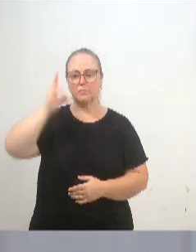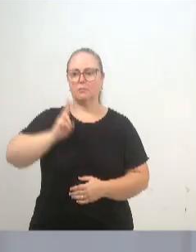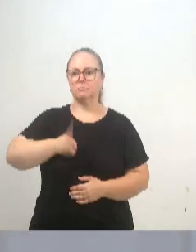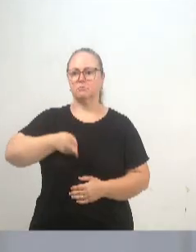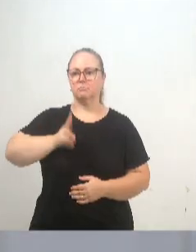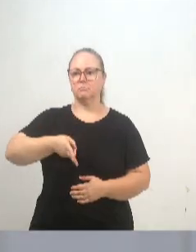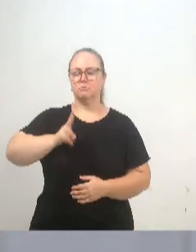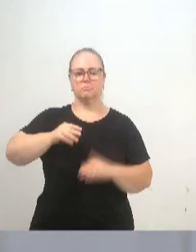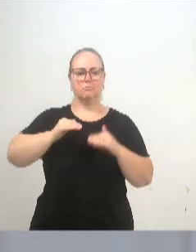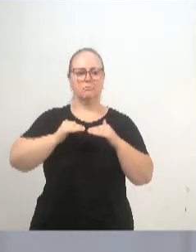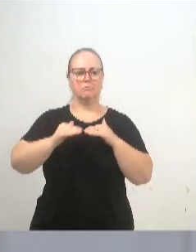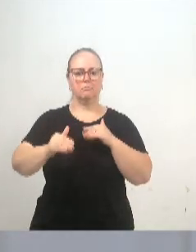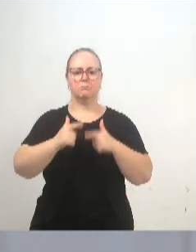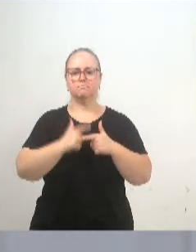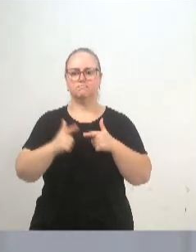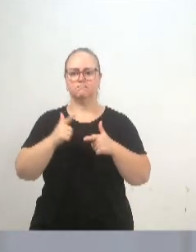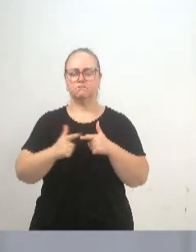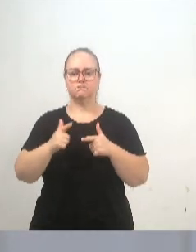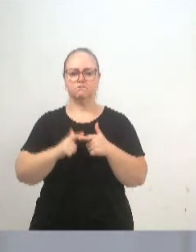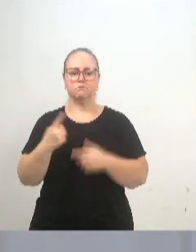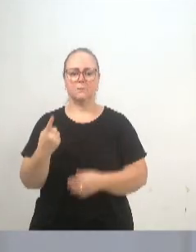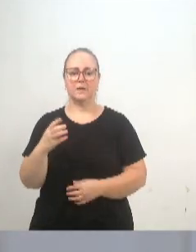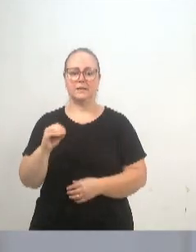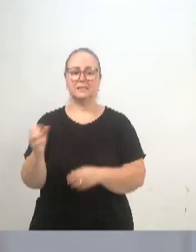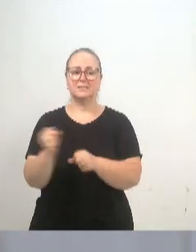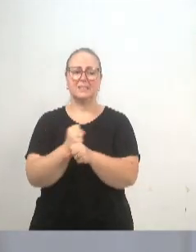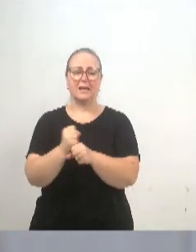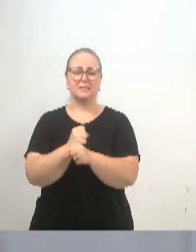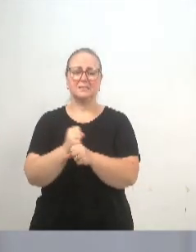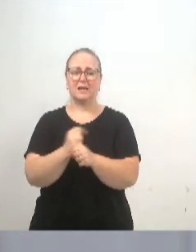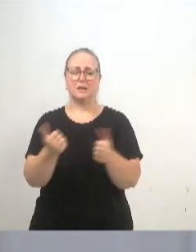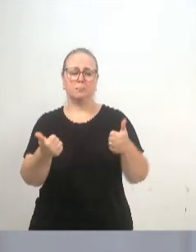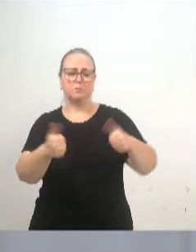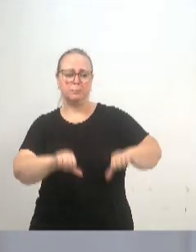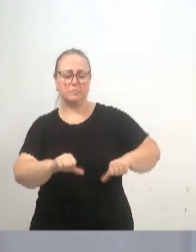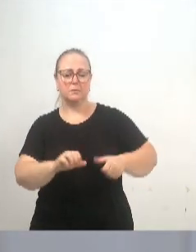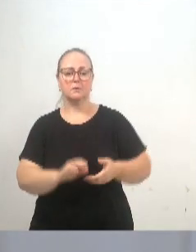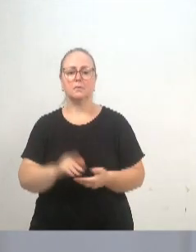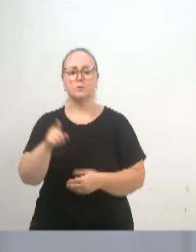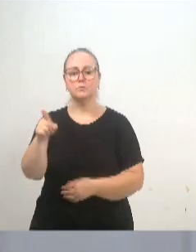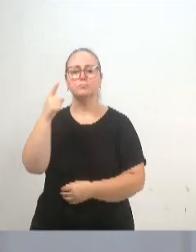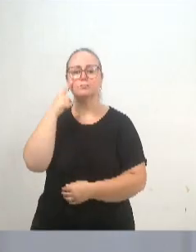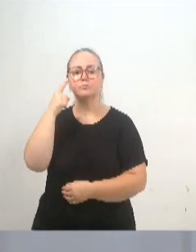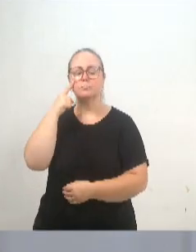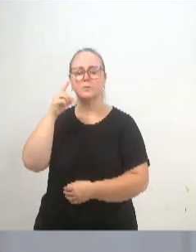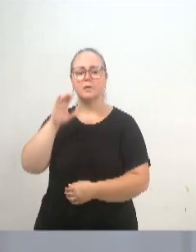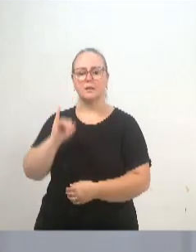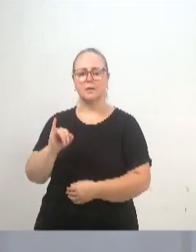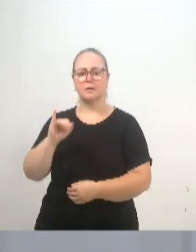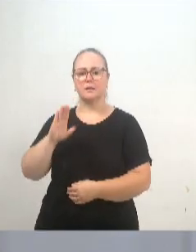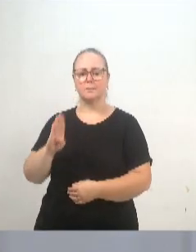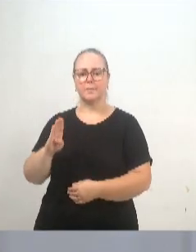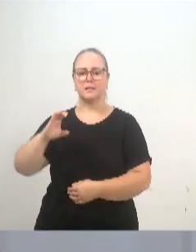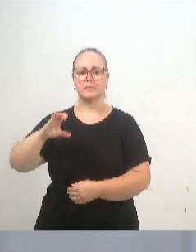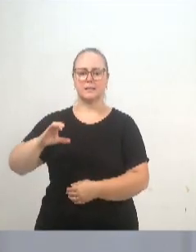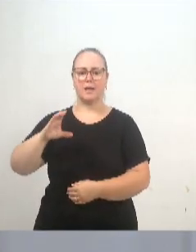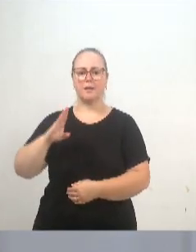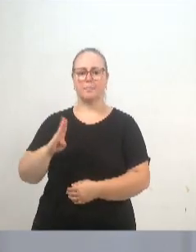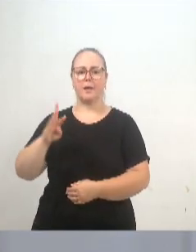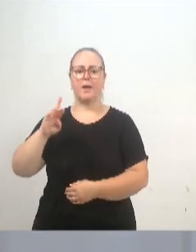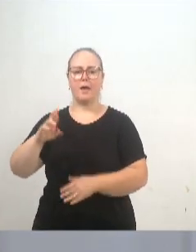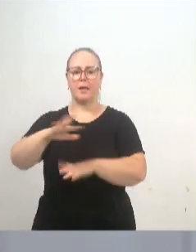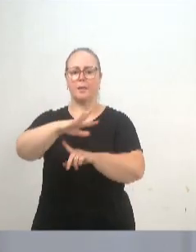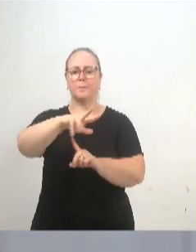enfrentamos mais do que uma década perdida. Vereador Adriano Pereira, procure o índice IBC-BR medido pelo Banco Central. A gente